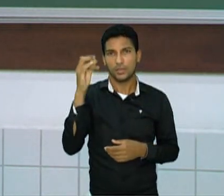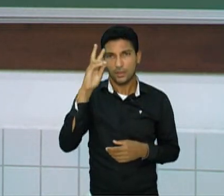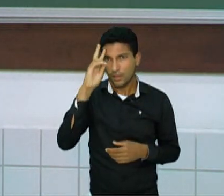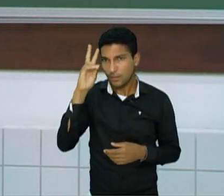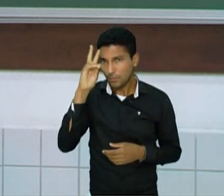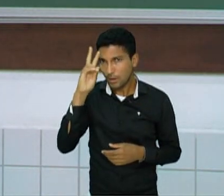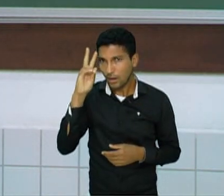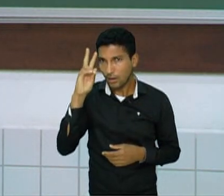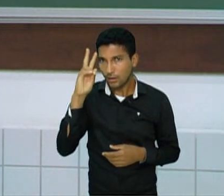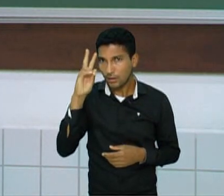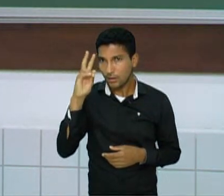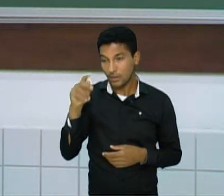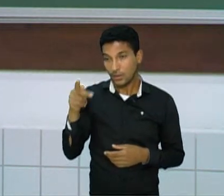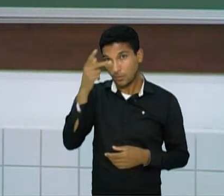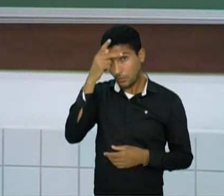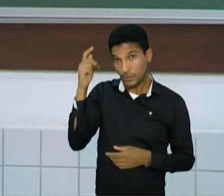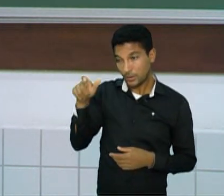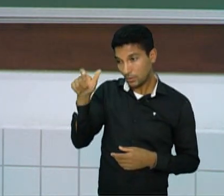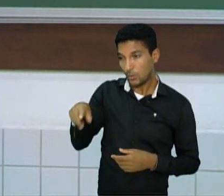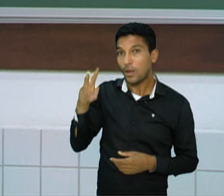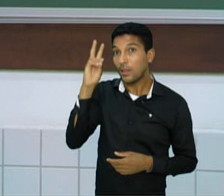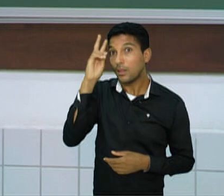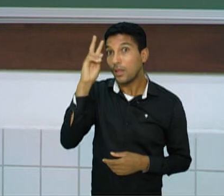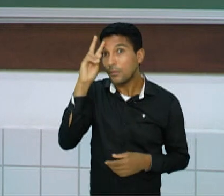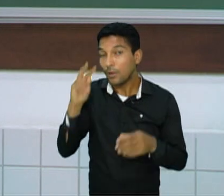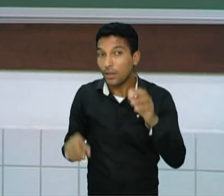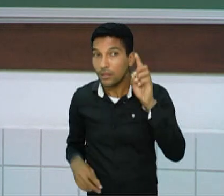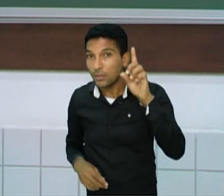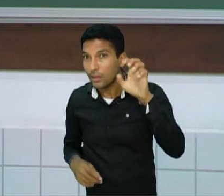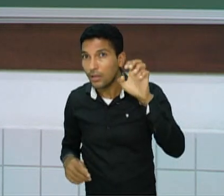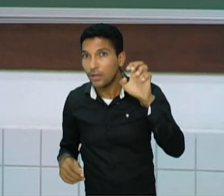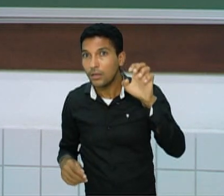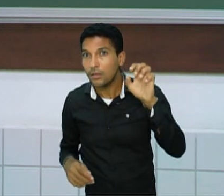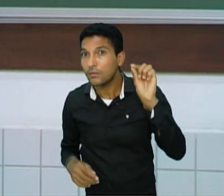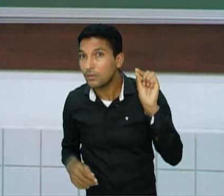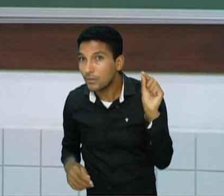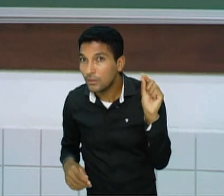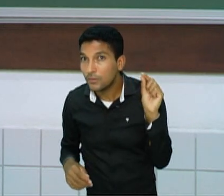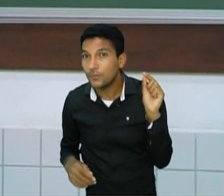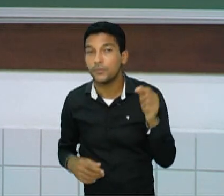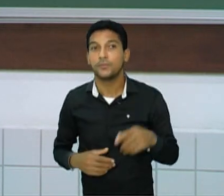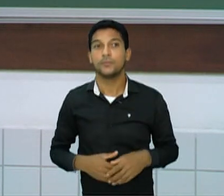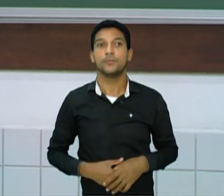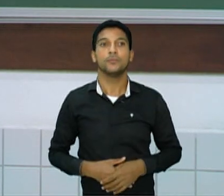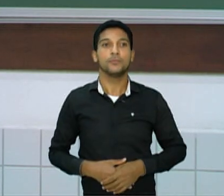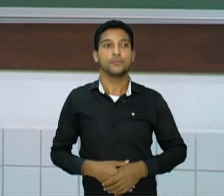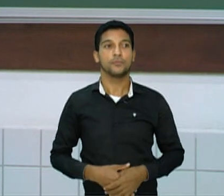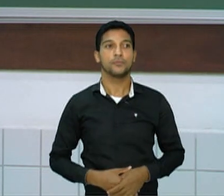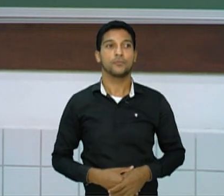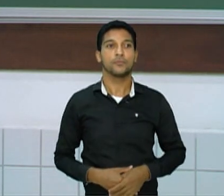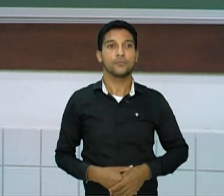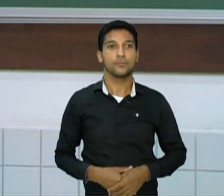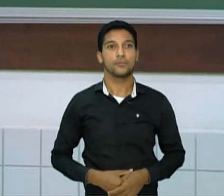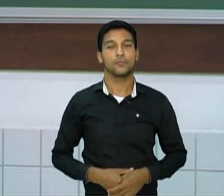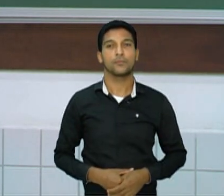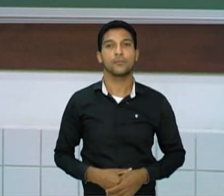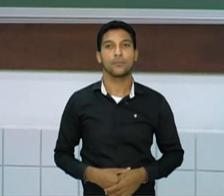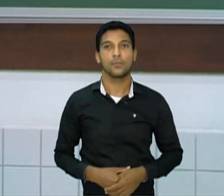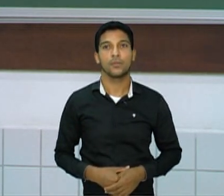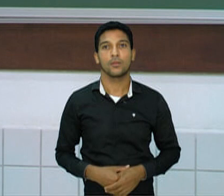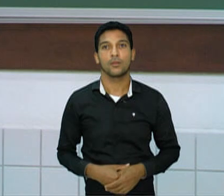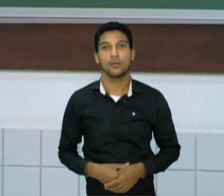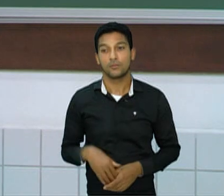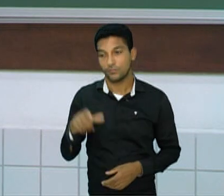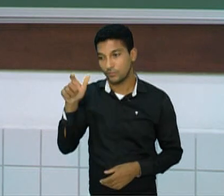lembra de. Então, ó, lá na outra, vamos ver na direta aqui, ó. Quem verifica,